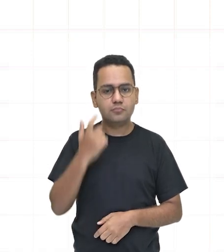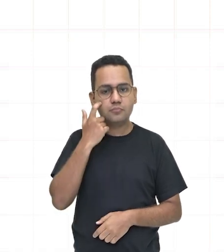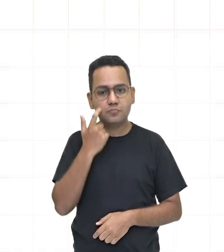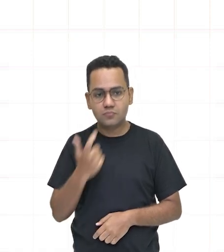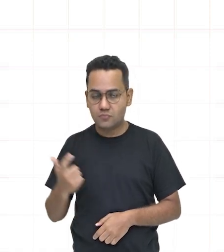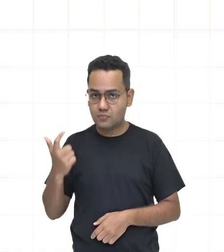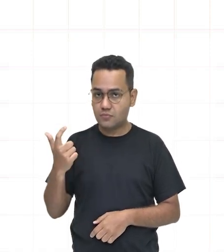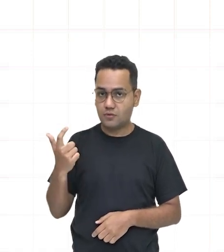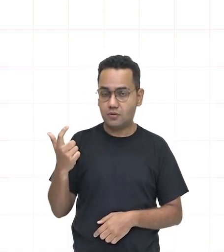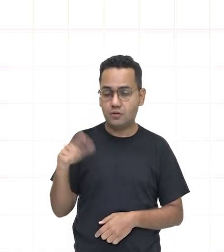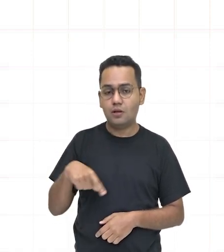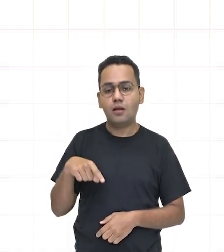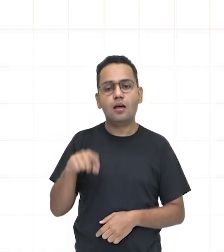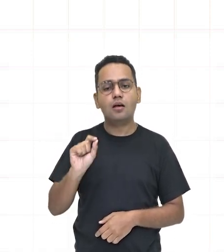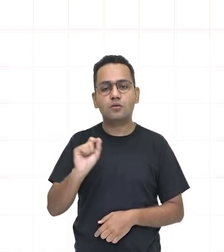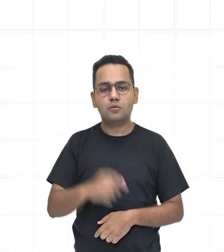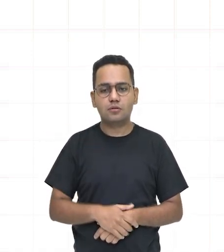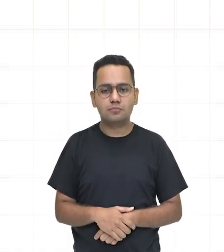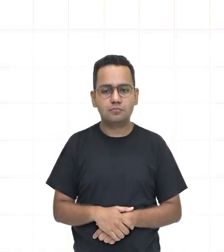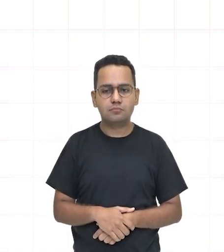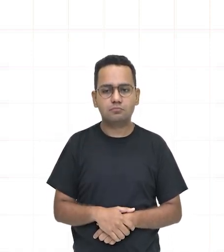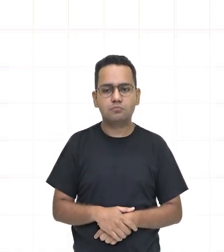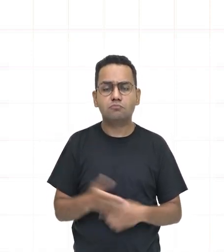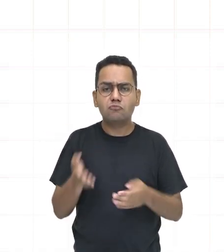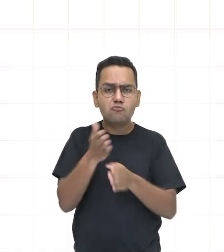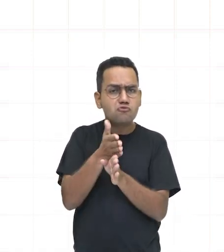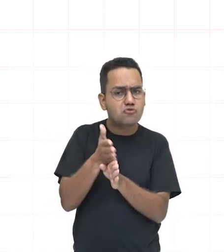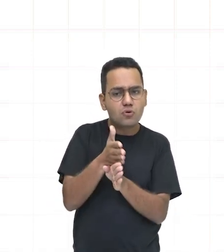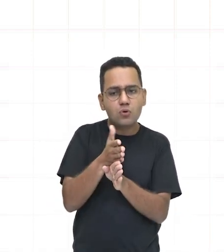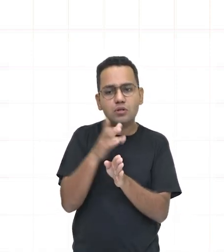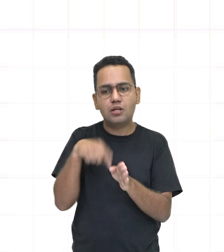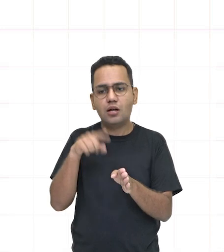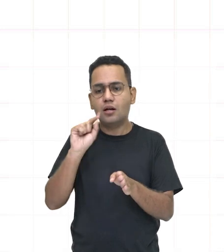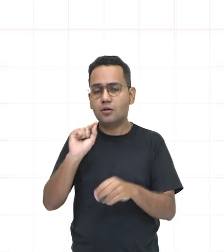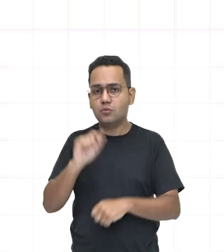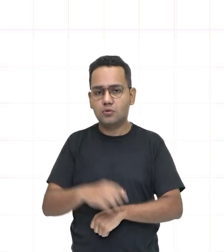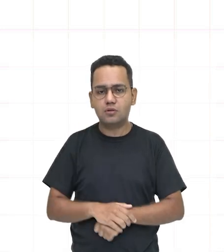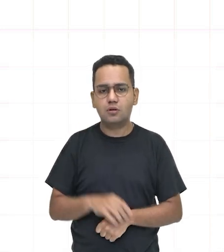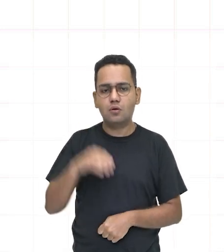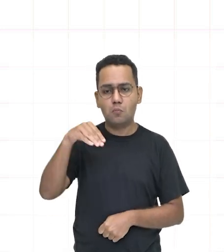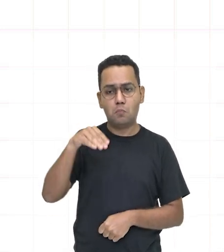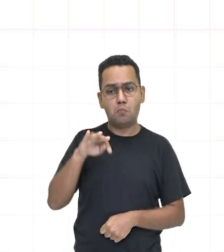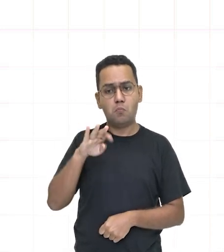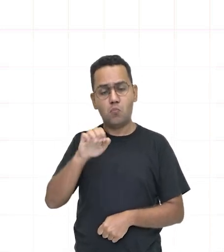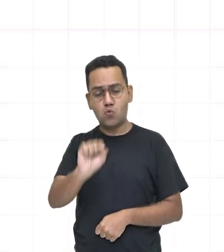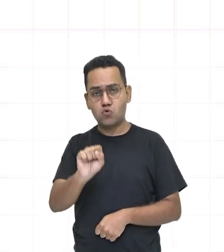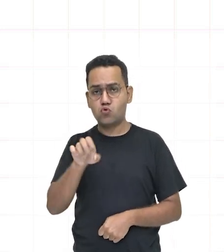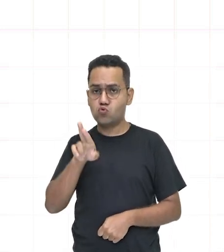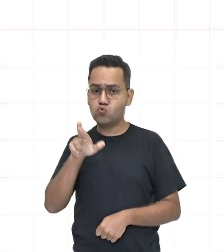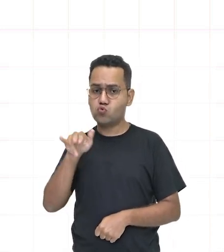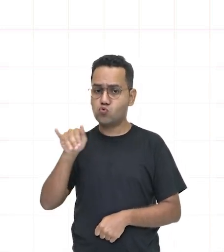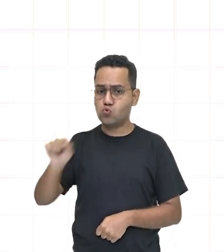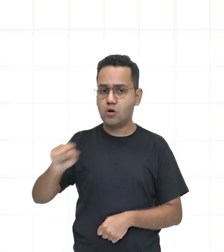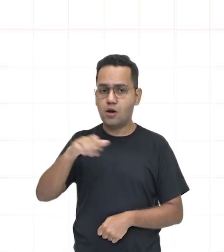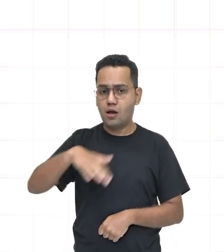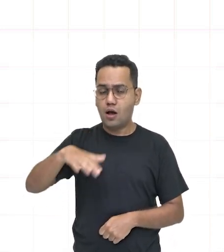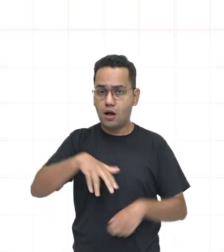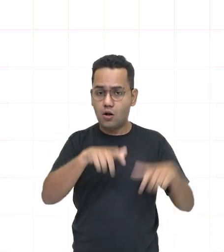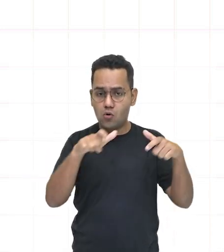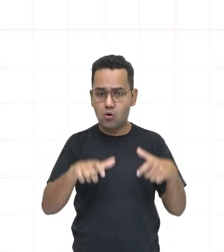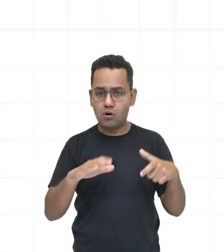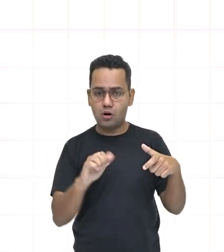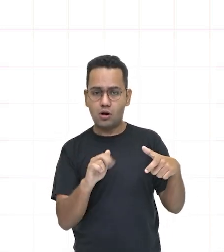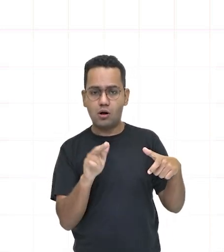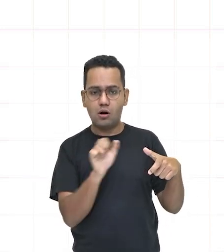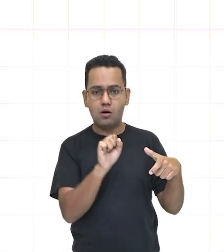são oceanos ou mares, os chamados Montes Urais, tá? Na região, e a região do Cáucaso e